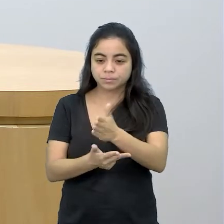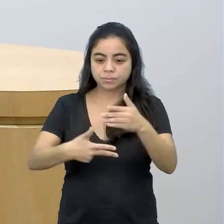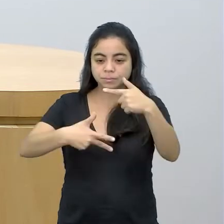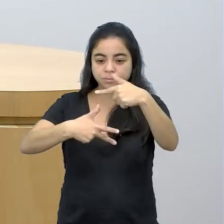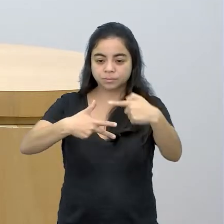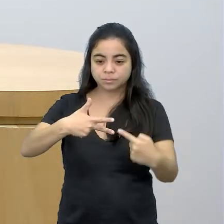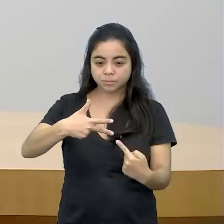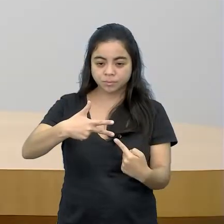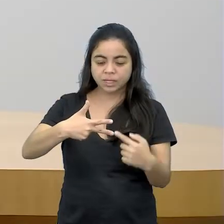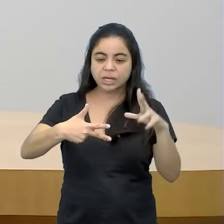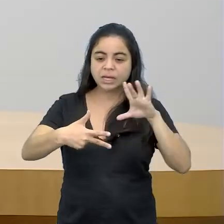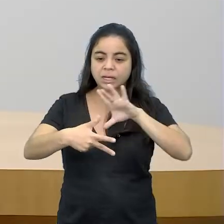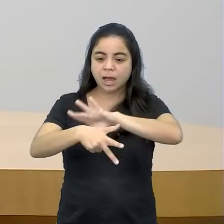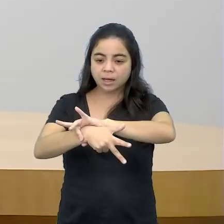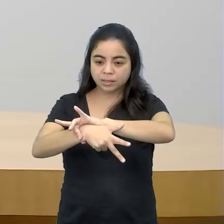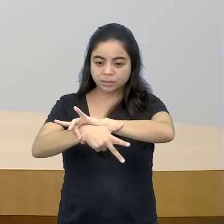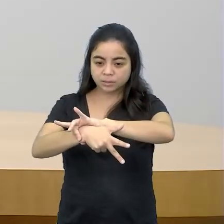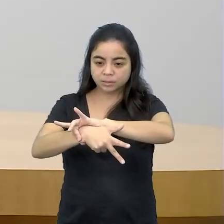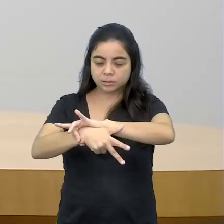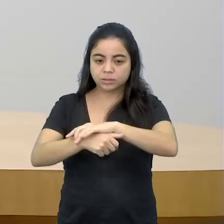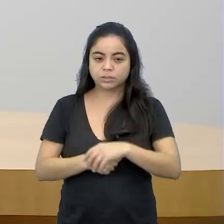que garante, né, que